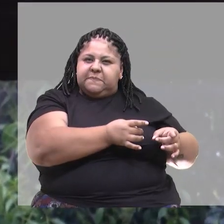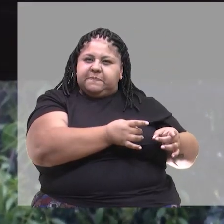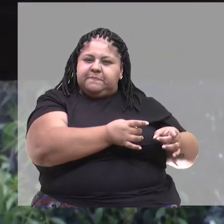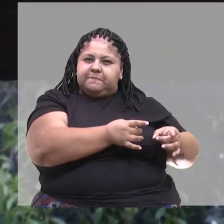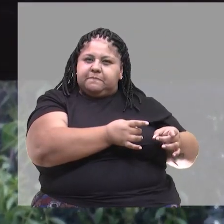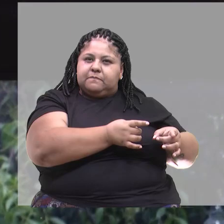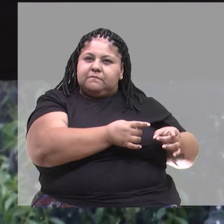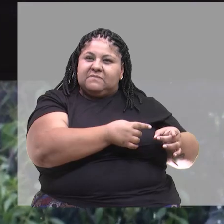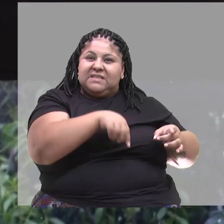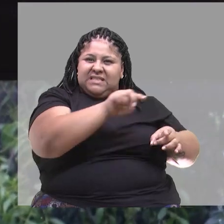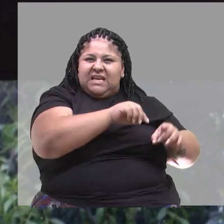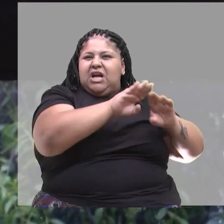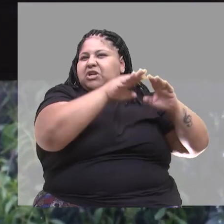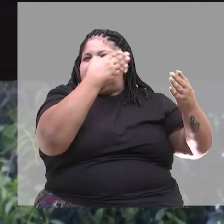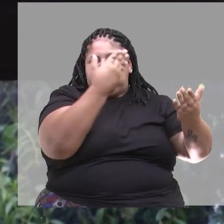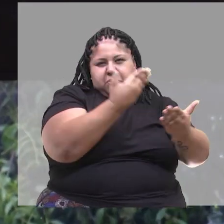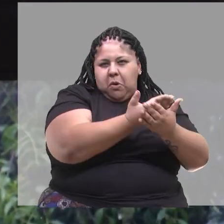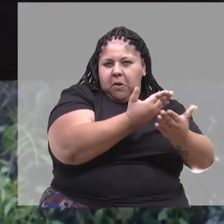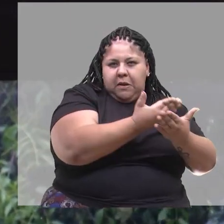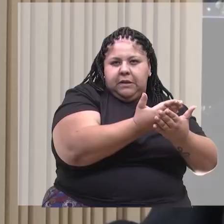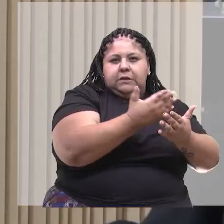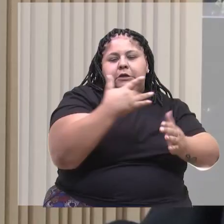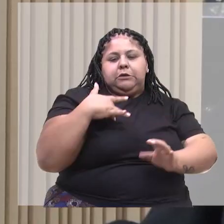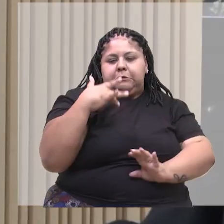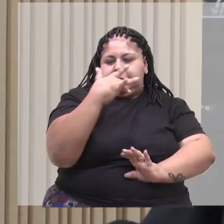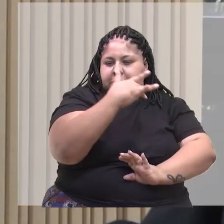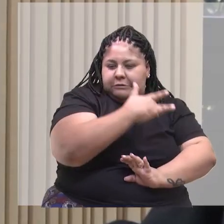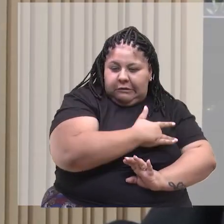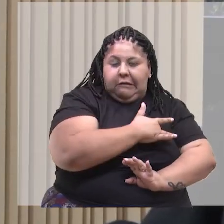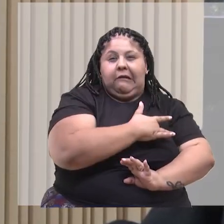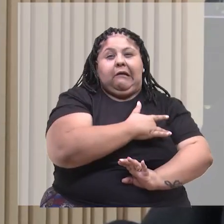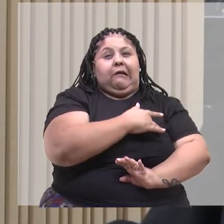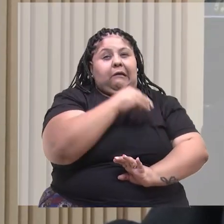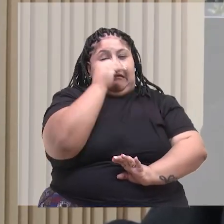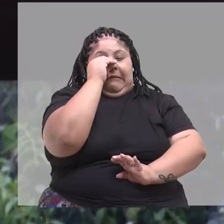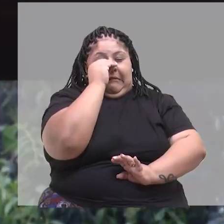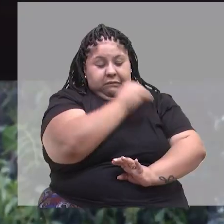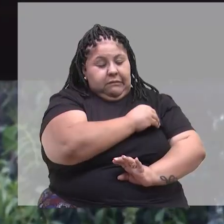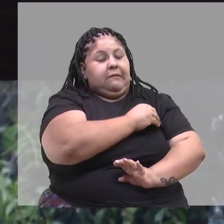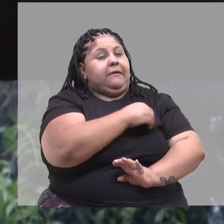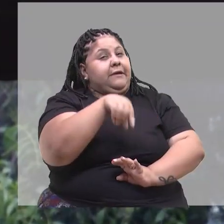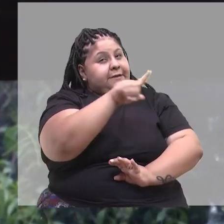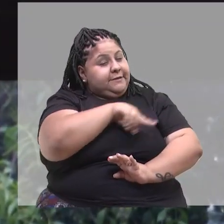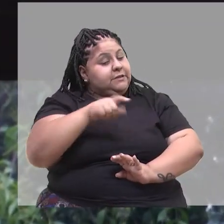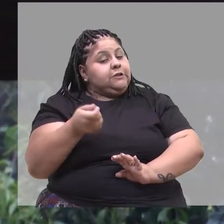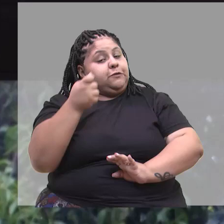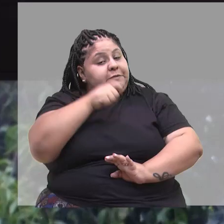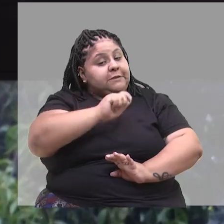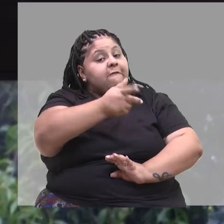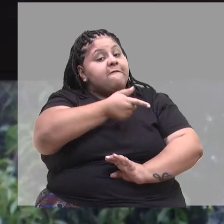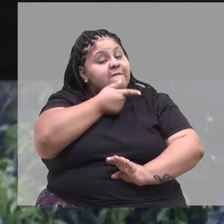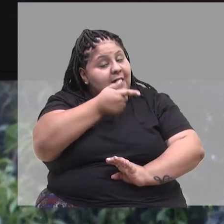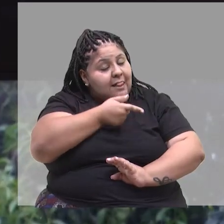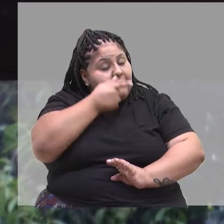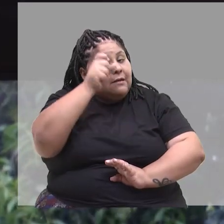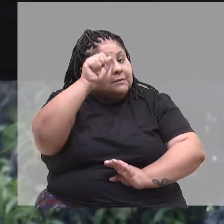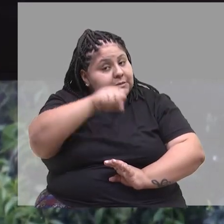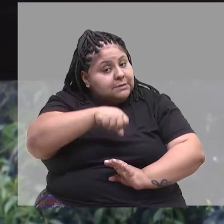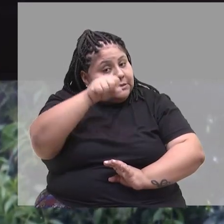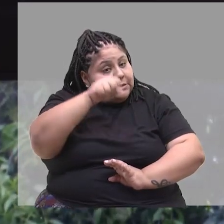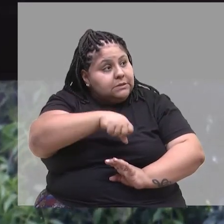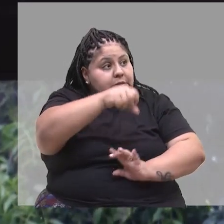rede pública de saúde, ela é precária, a gente precisa fortalecer